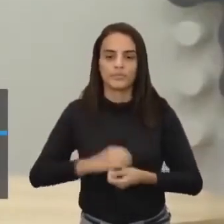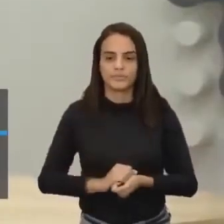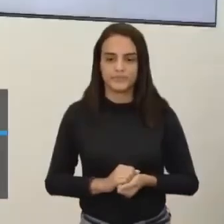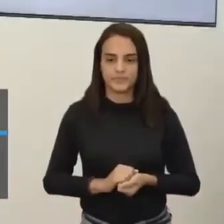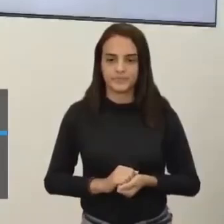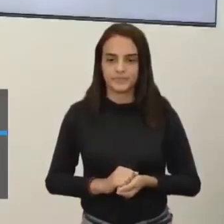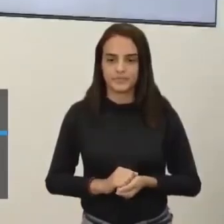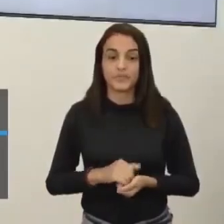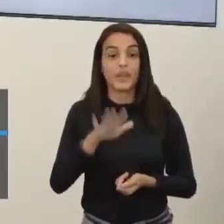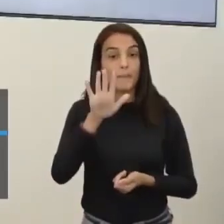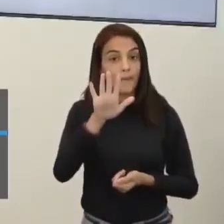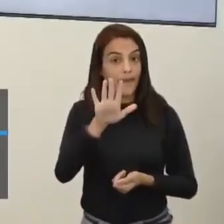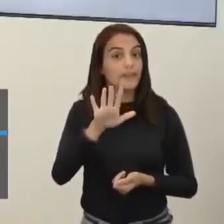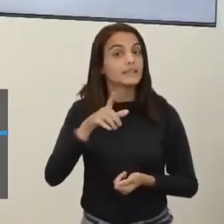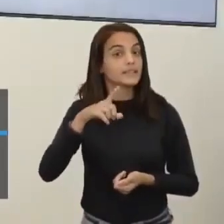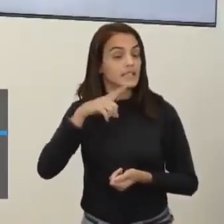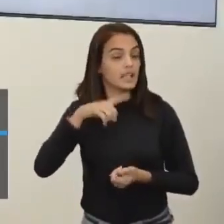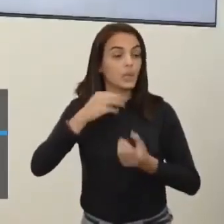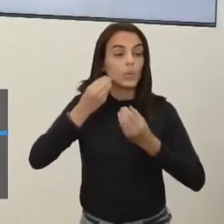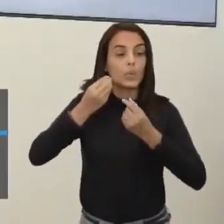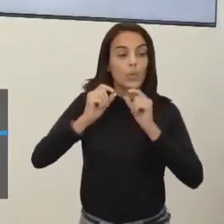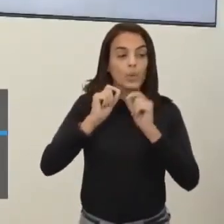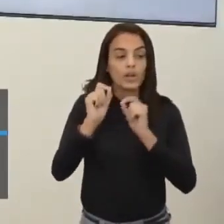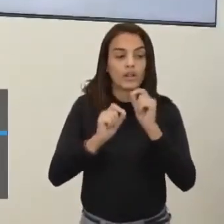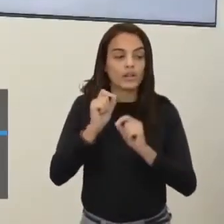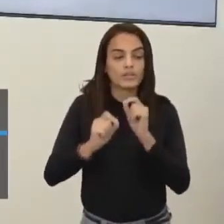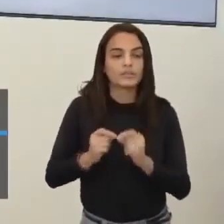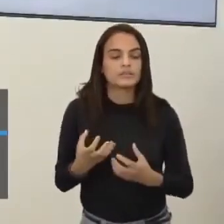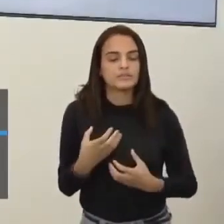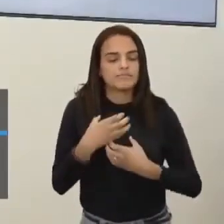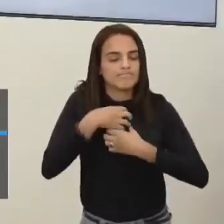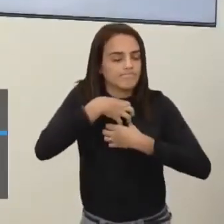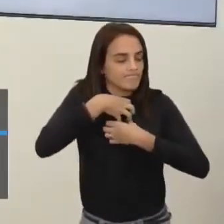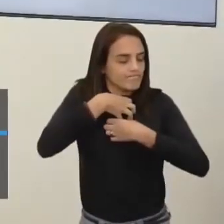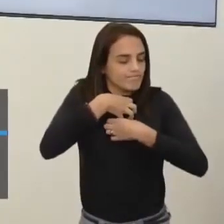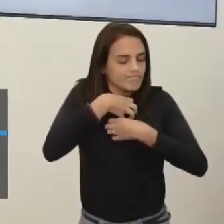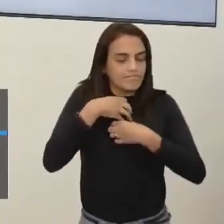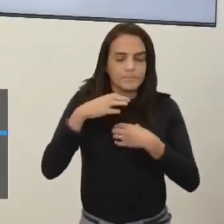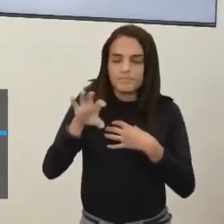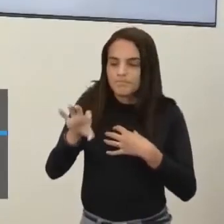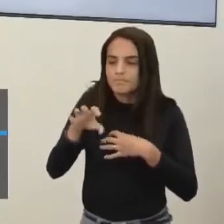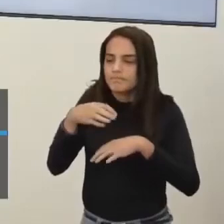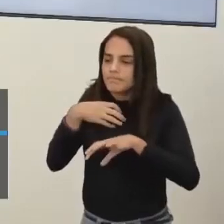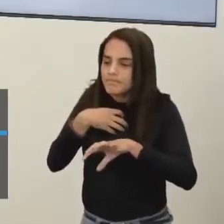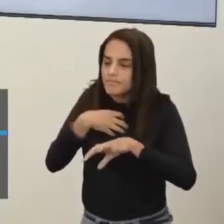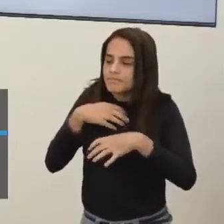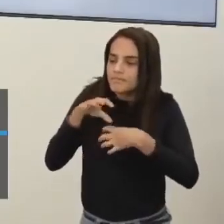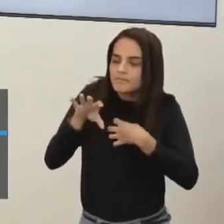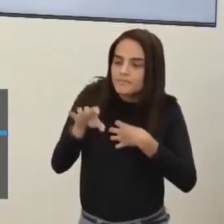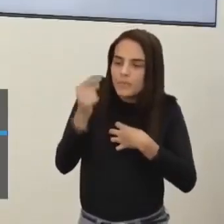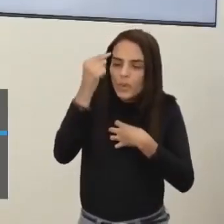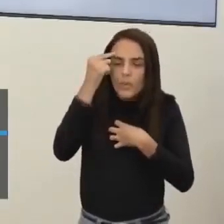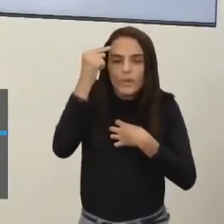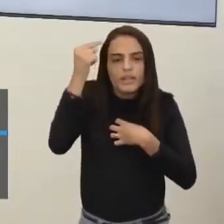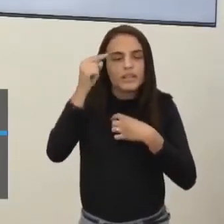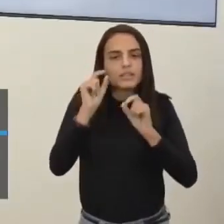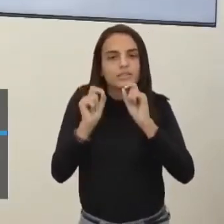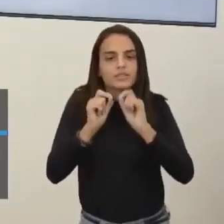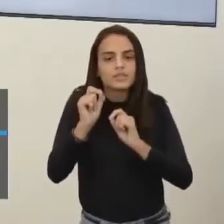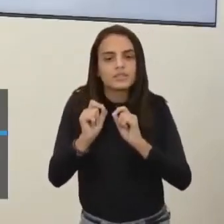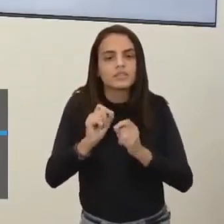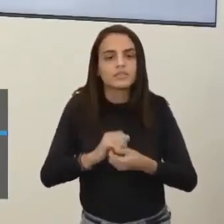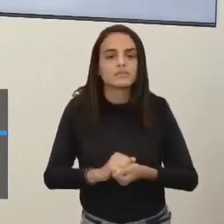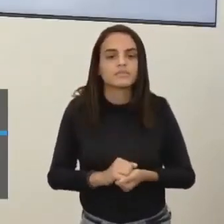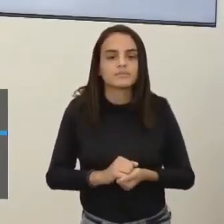Então, mas você tem que ter todo um sentimento, uma devoção, uma ideia de que o quê?